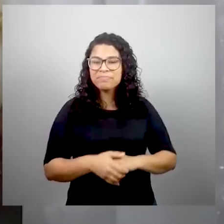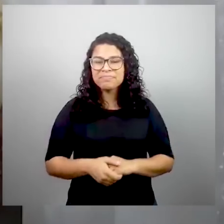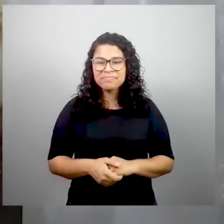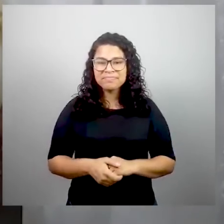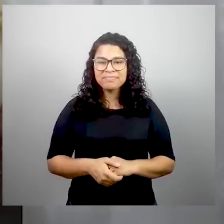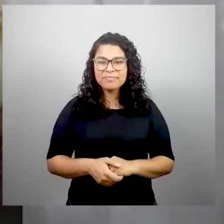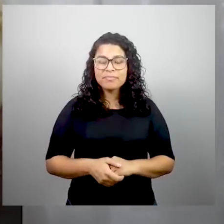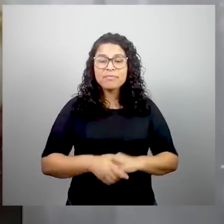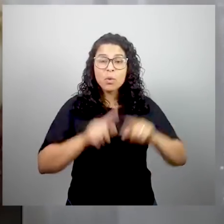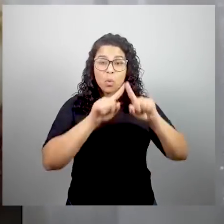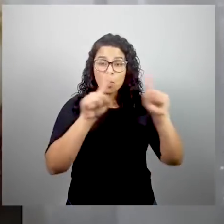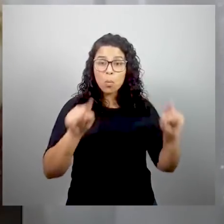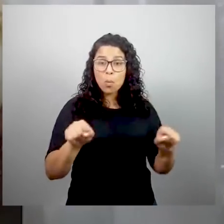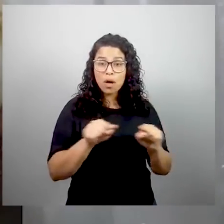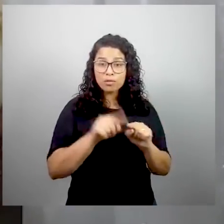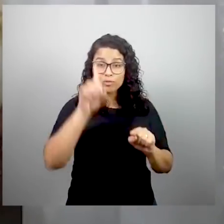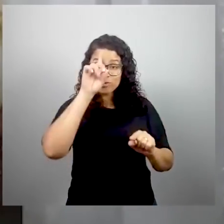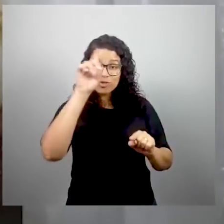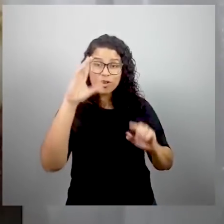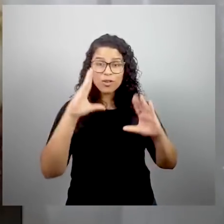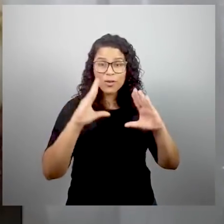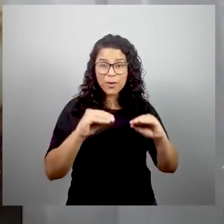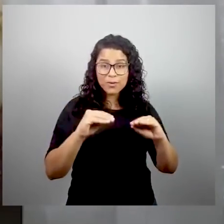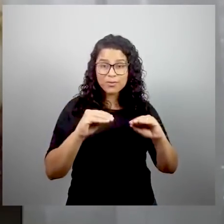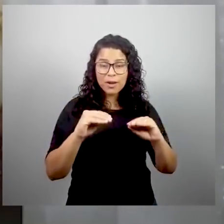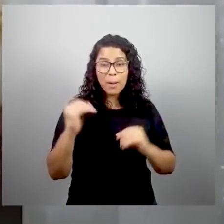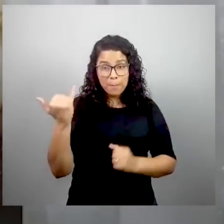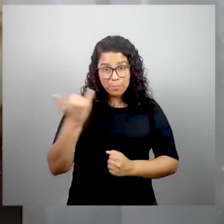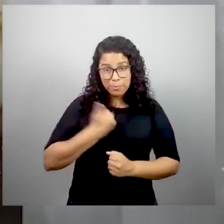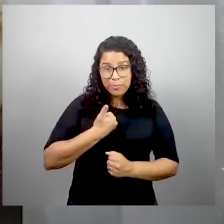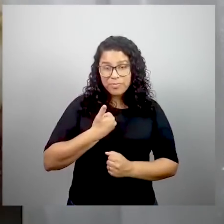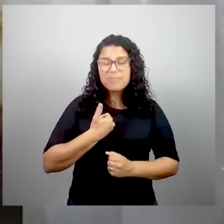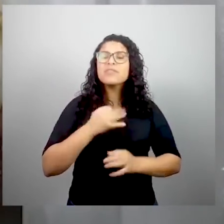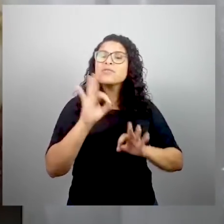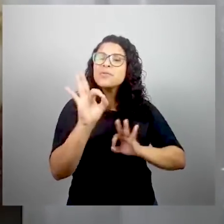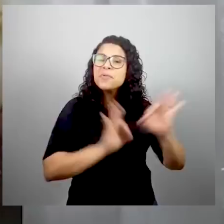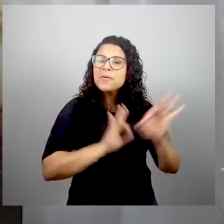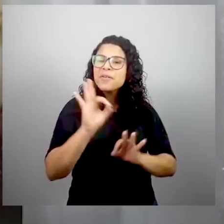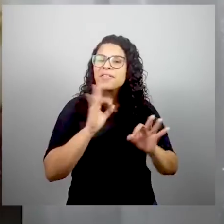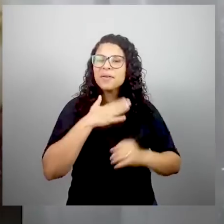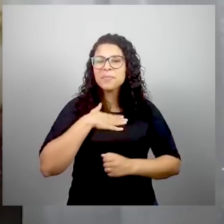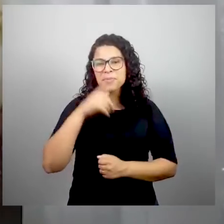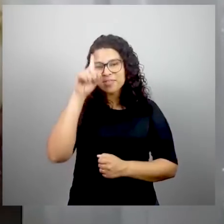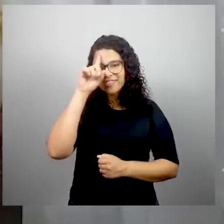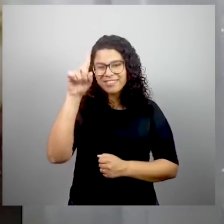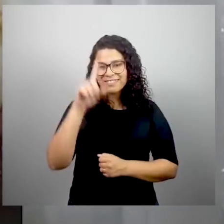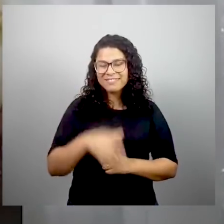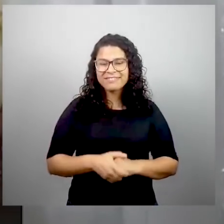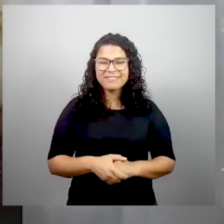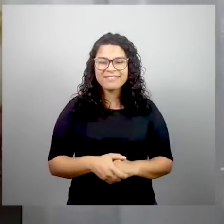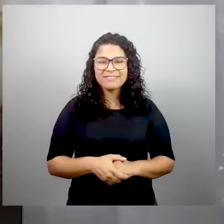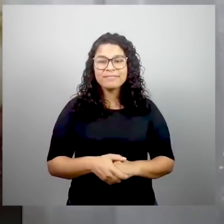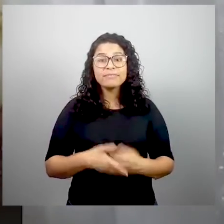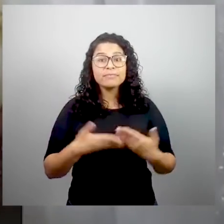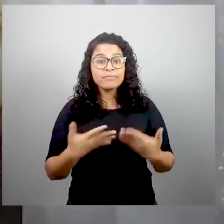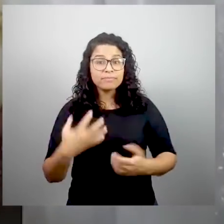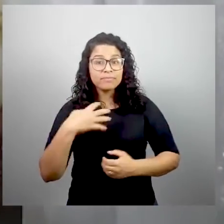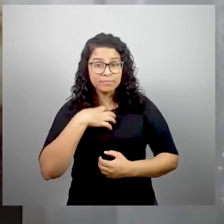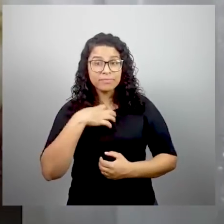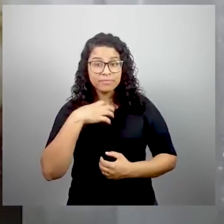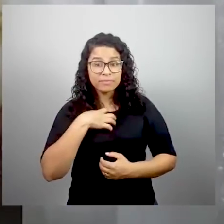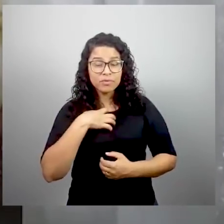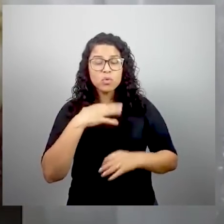do dia e da noite, onde ela disse que eu poderei programar o meu dia. Então, desta